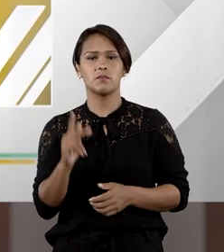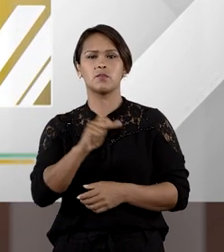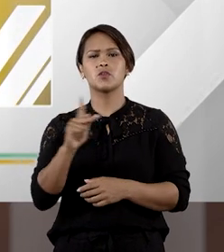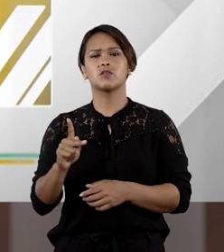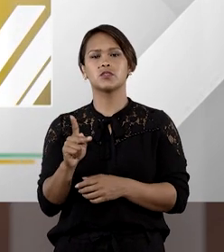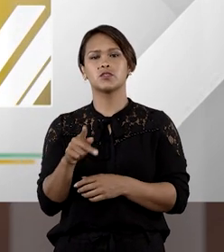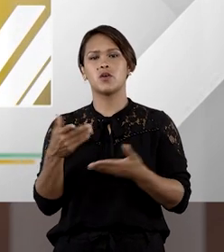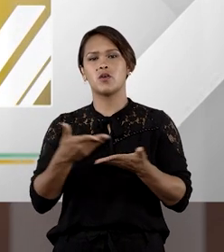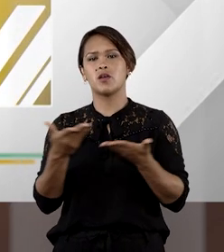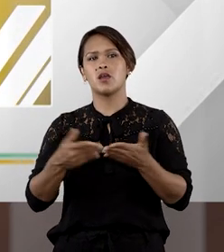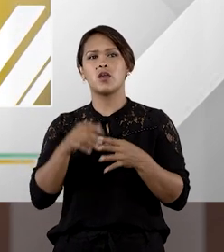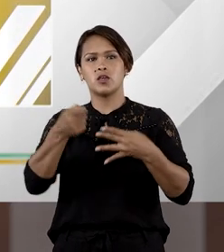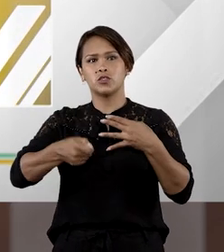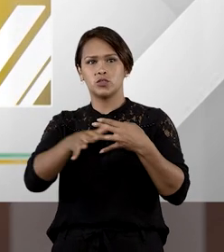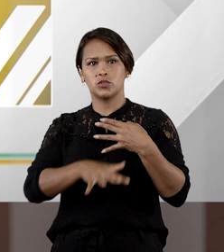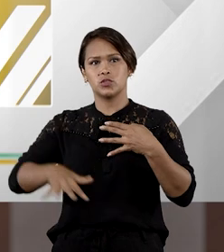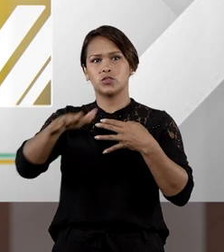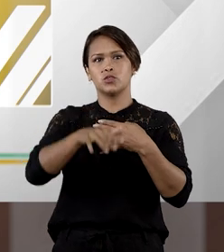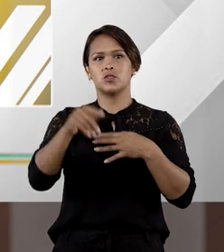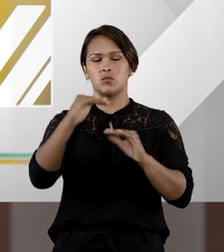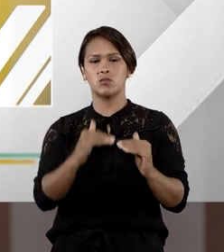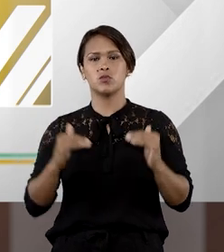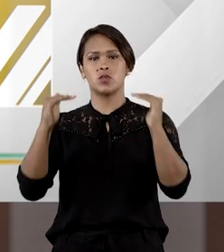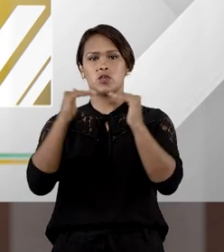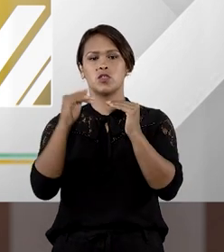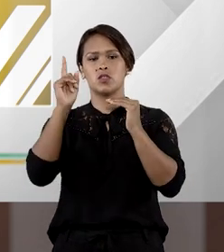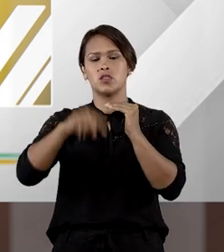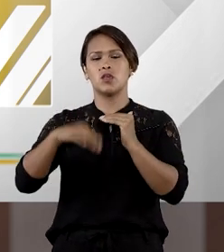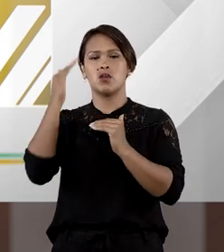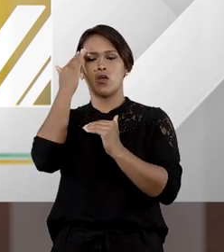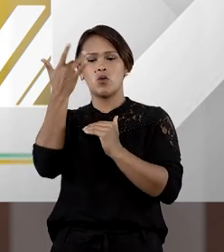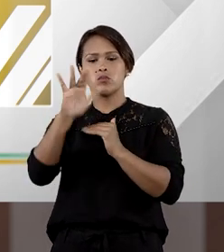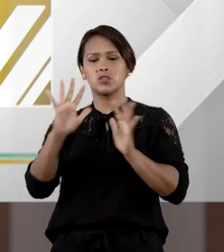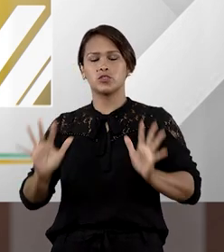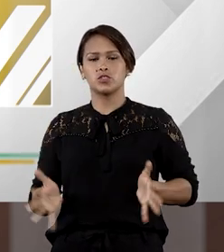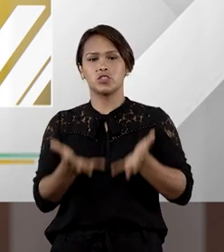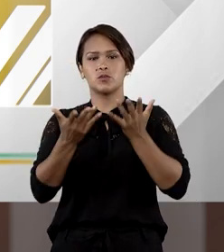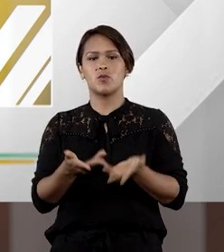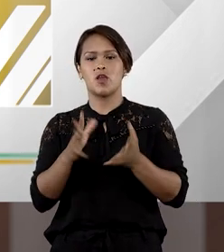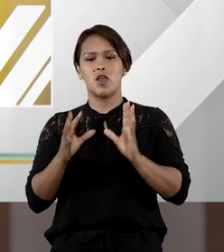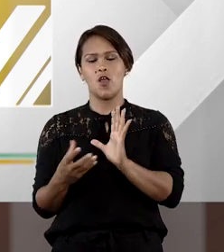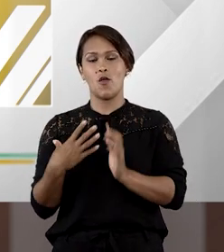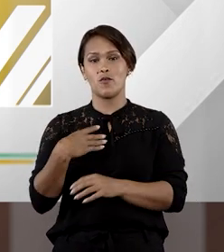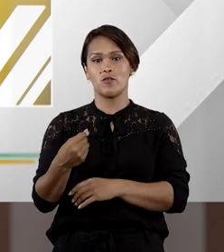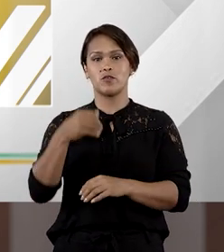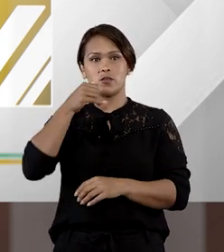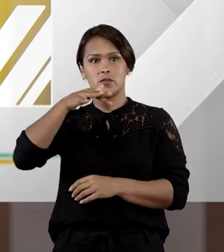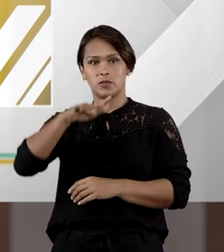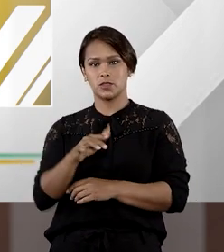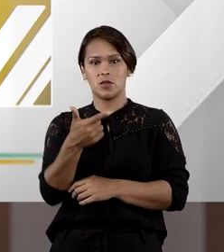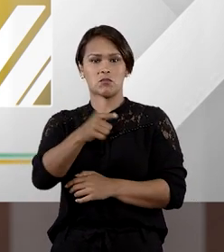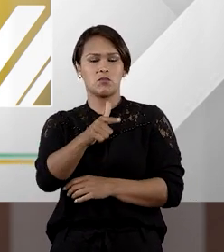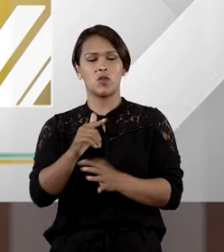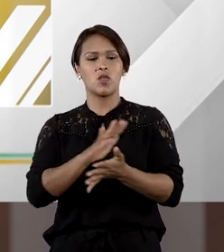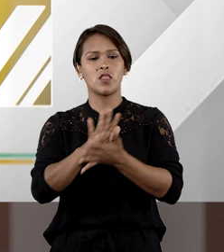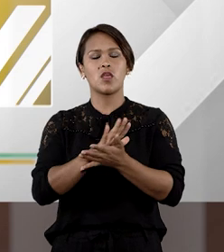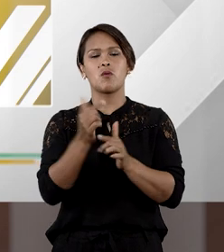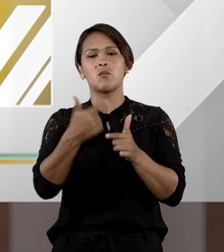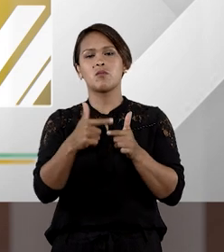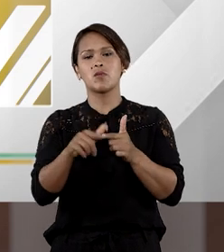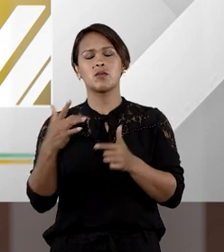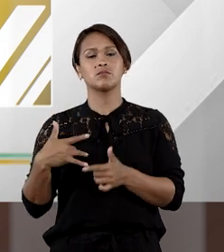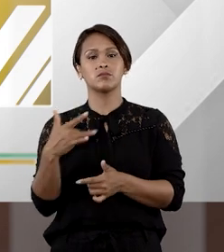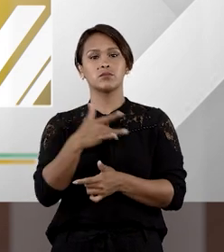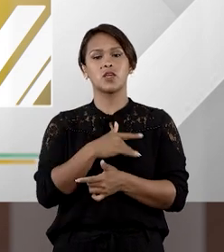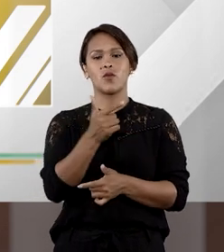Professora Fernanda, a jurisprudência dominante no sentido de não estimular o filho recebedor de pensão e que não tem nenhum problema de